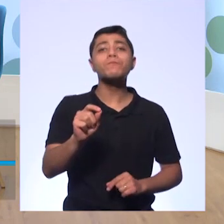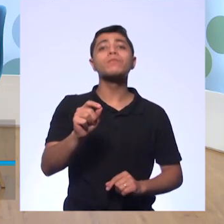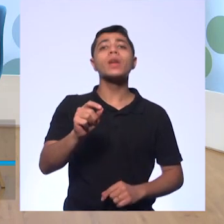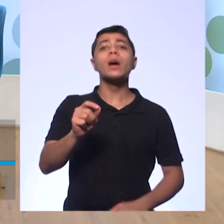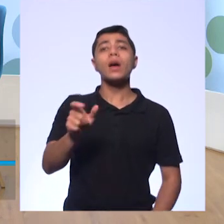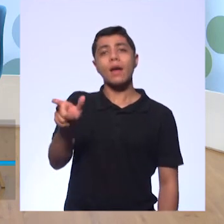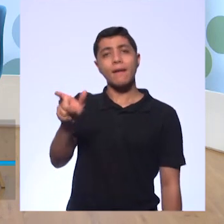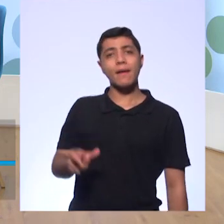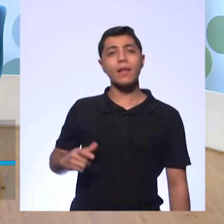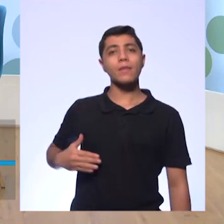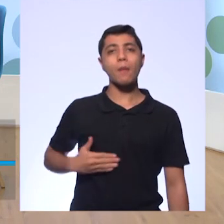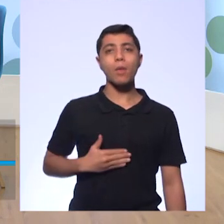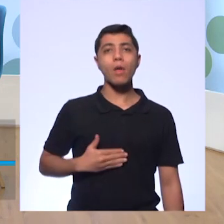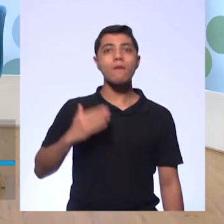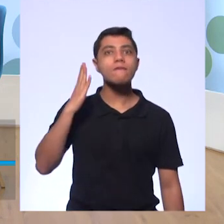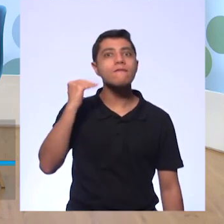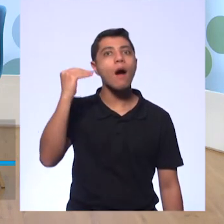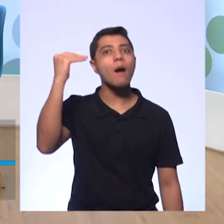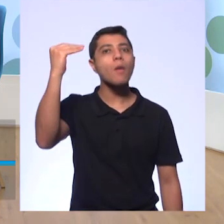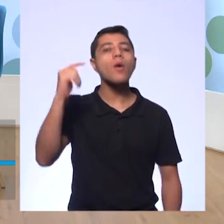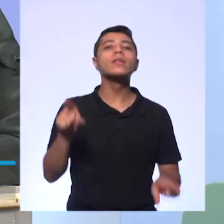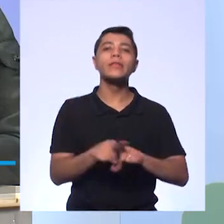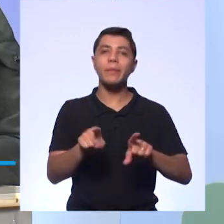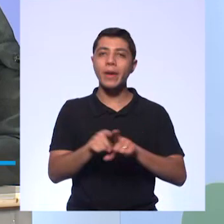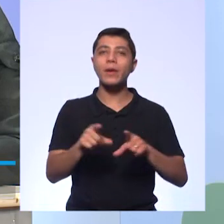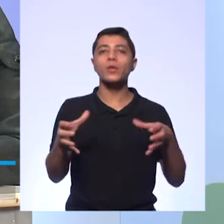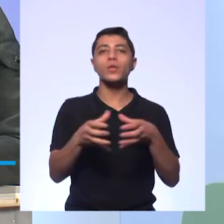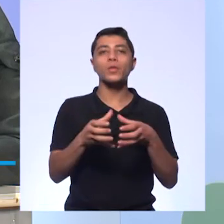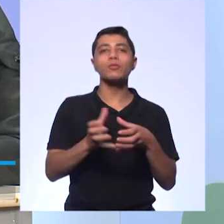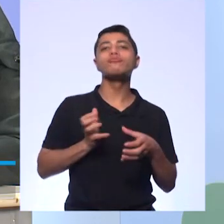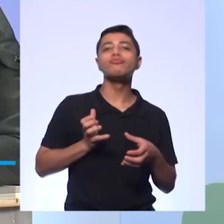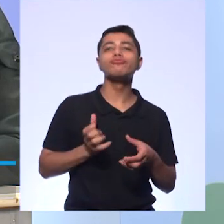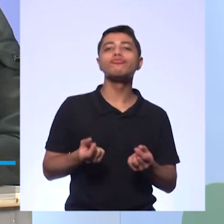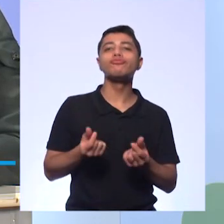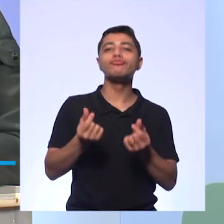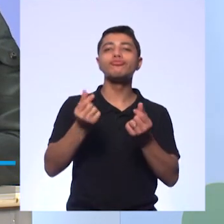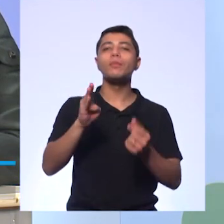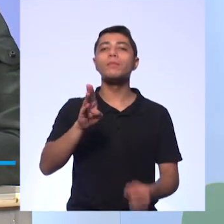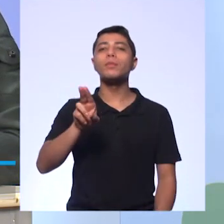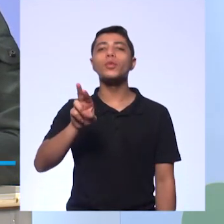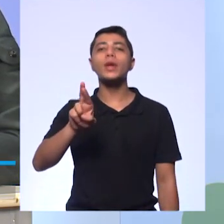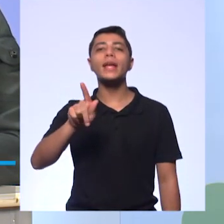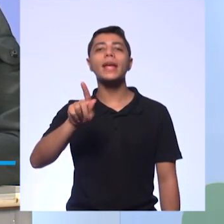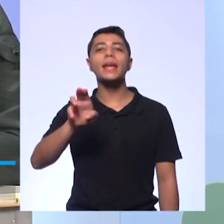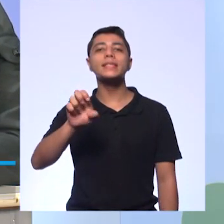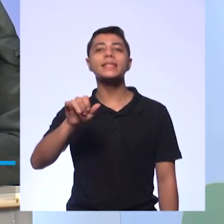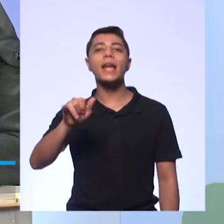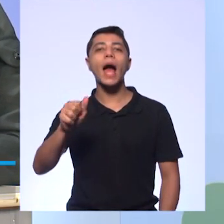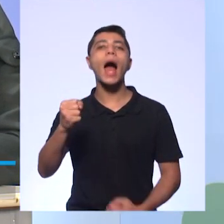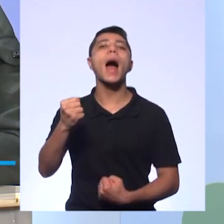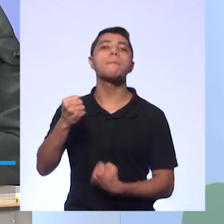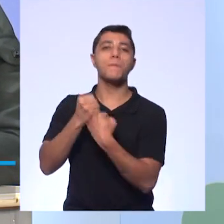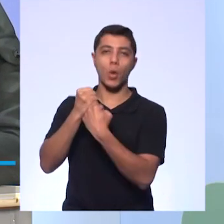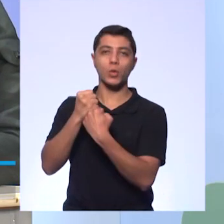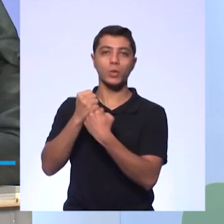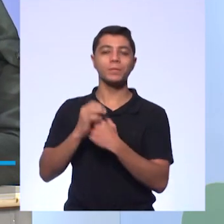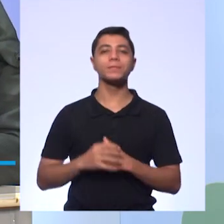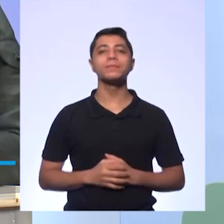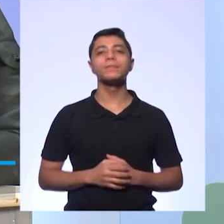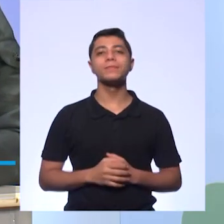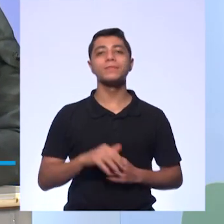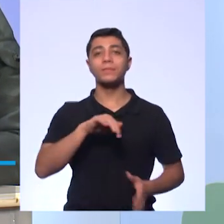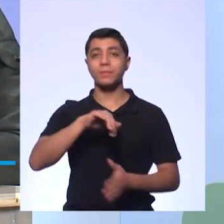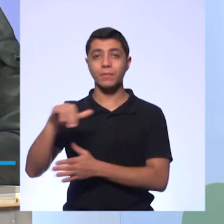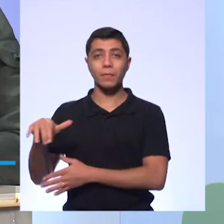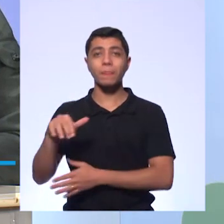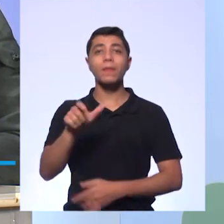e o apoio da burguesia. A Isabelle vai dizer: ele era considerado a figura de um herói,